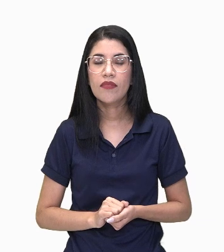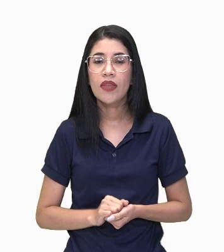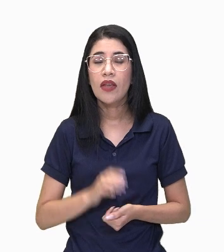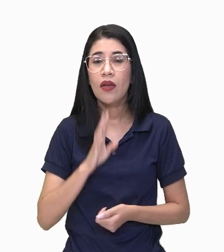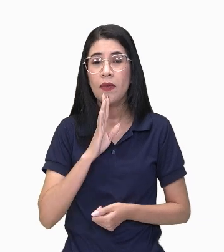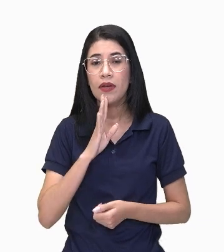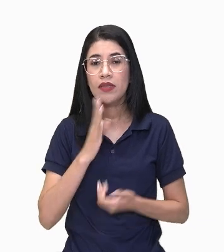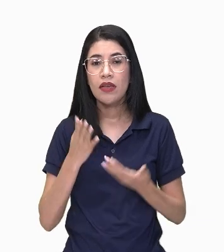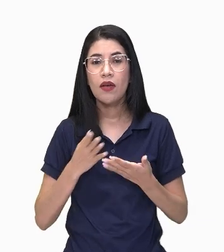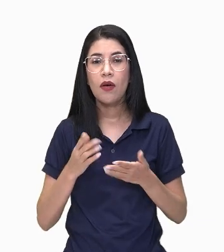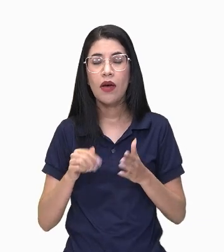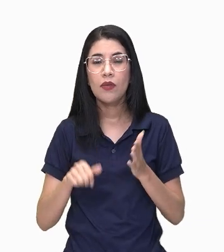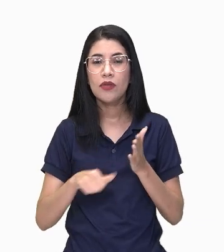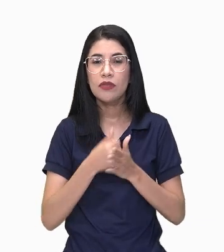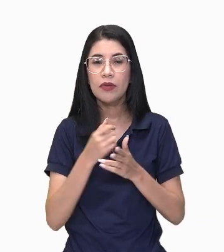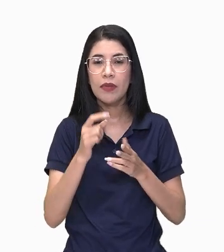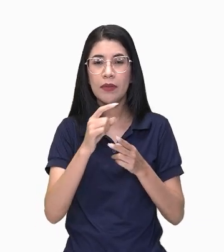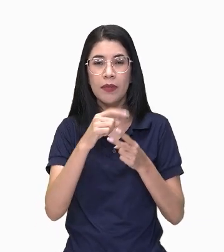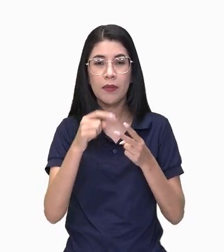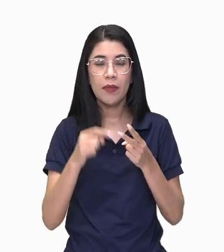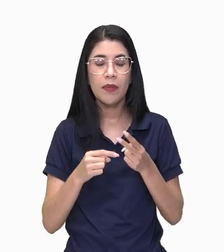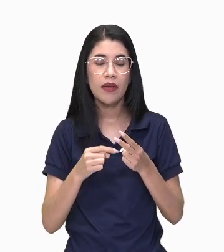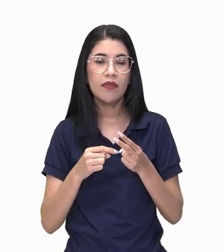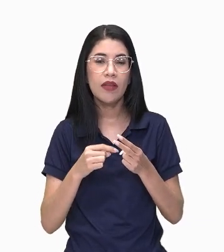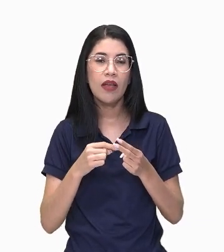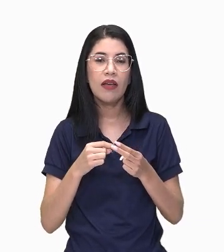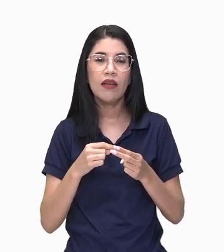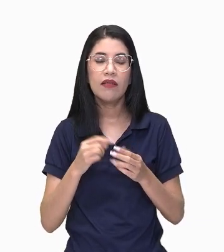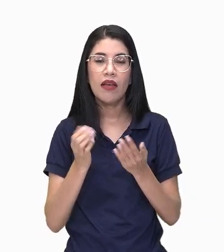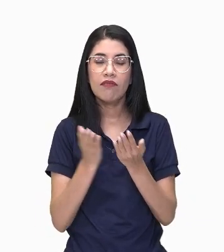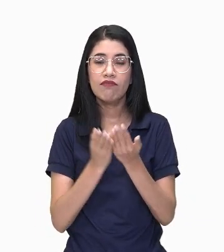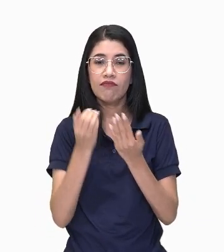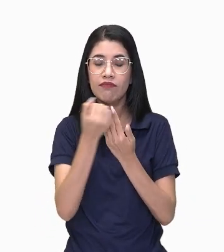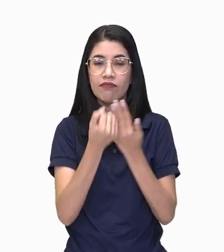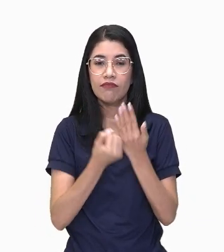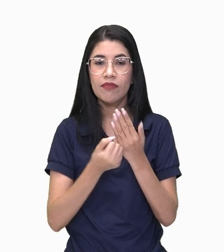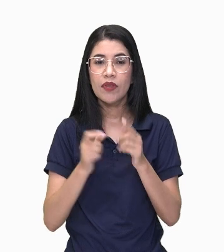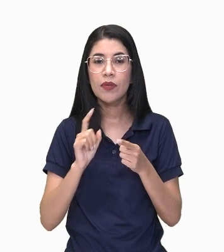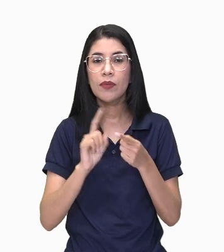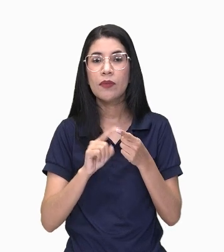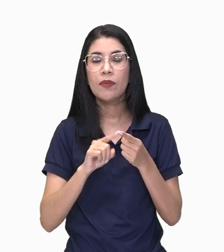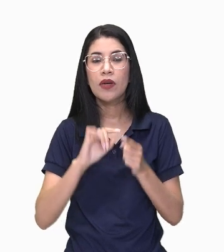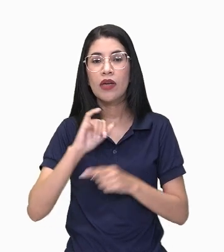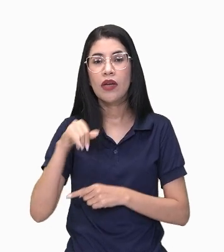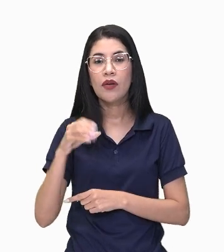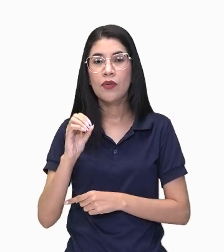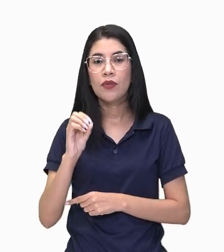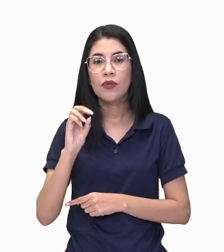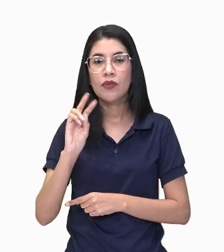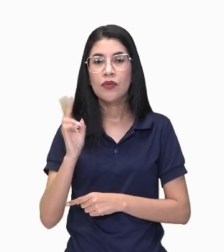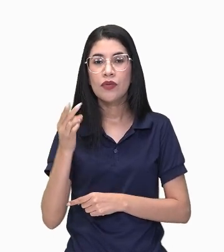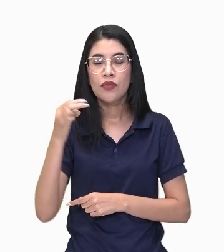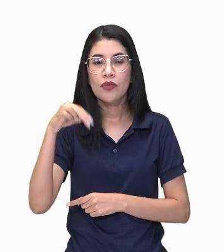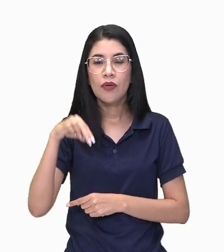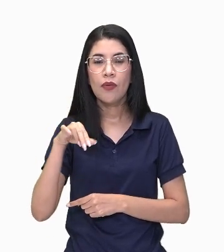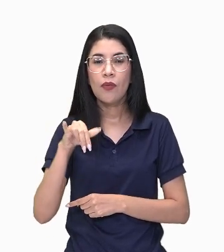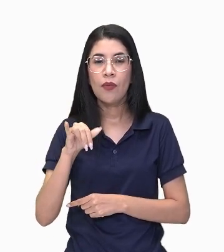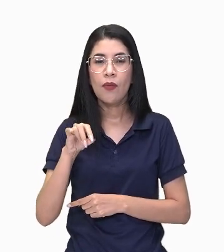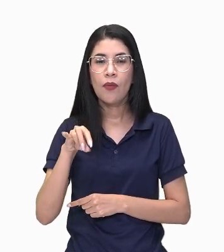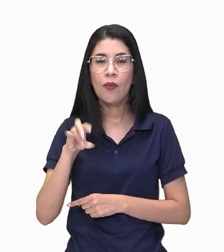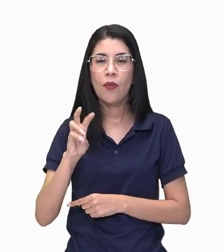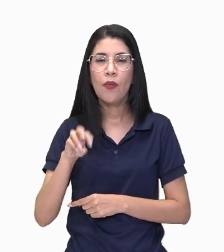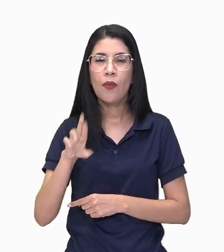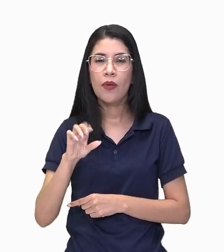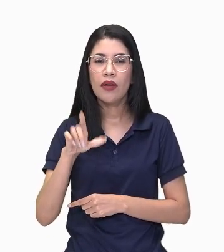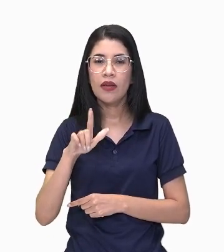os primeiros reformadores. E o primeiro que a gente vai conhecer é o John Wycliffe, que viveu